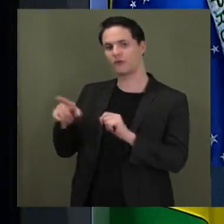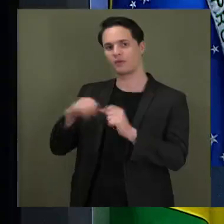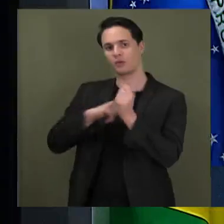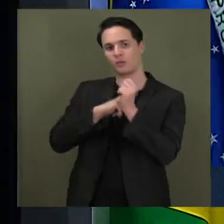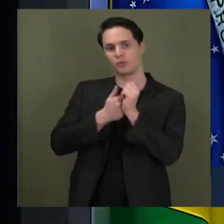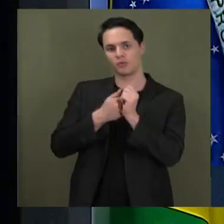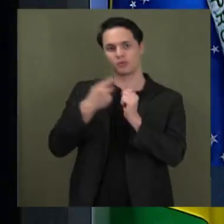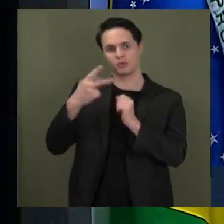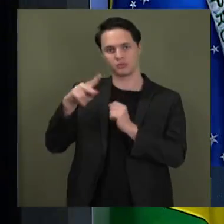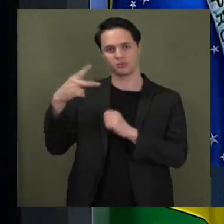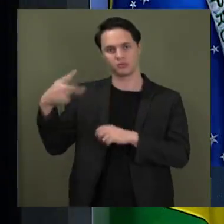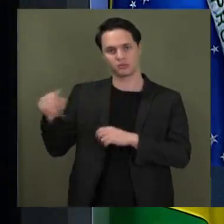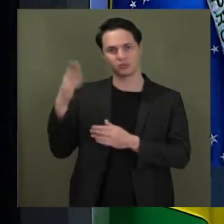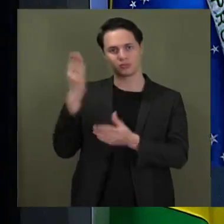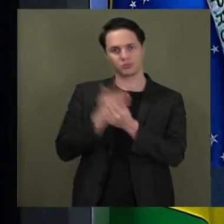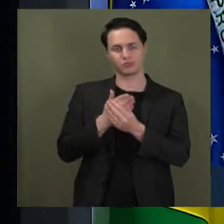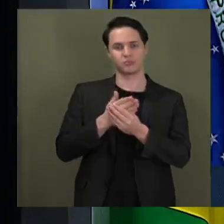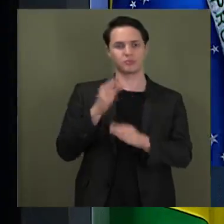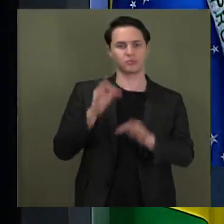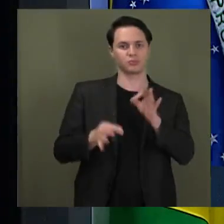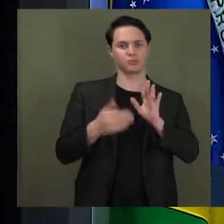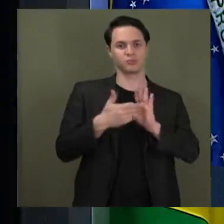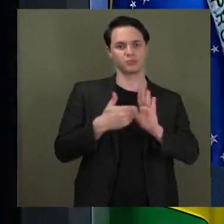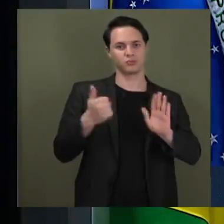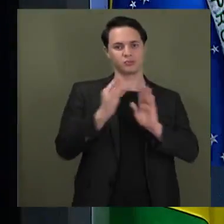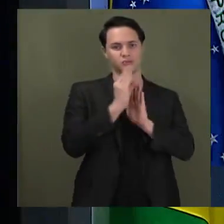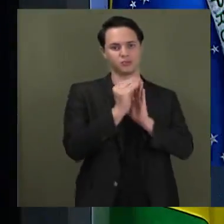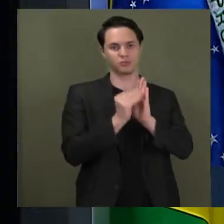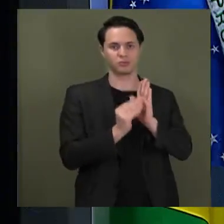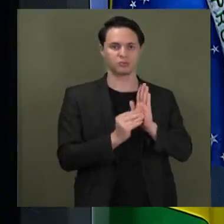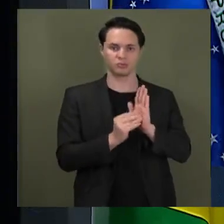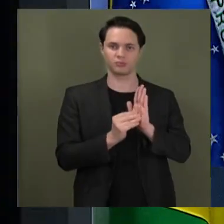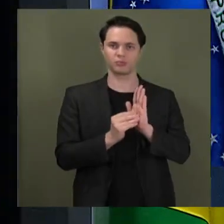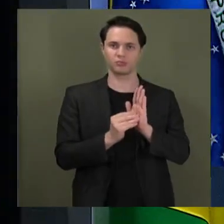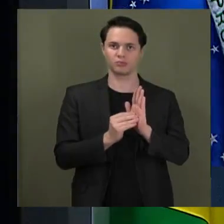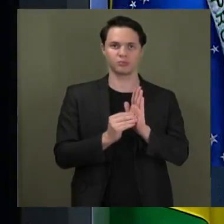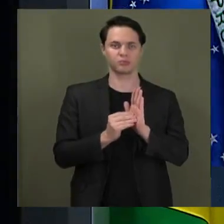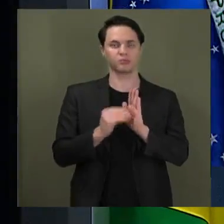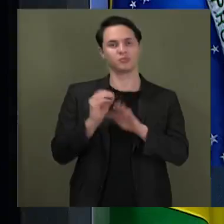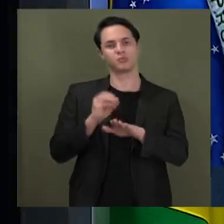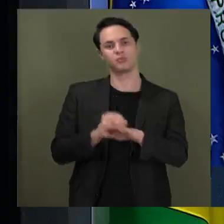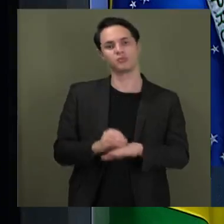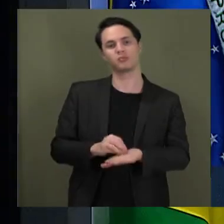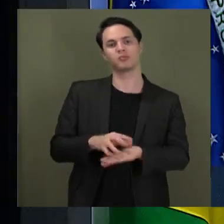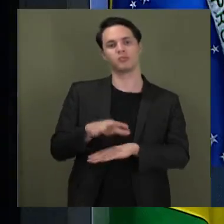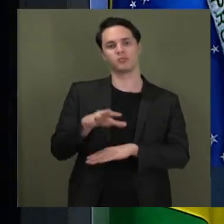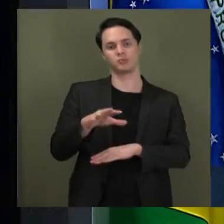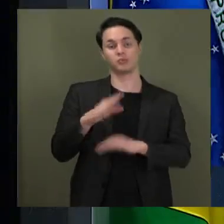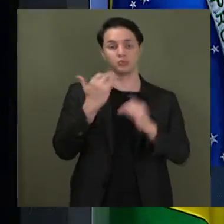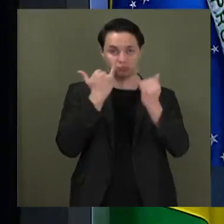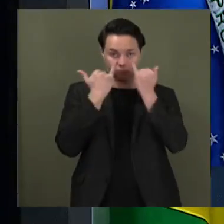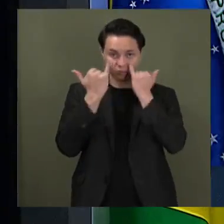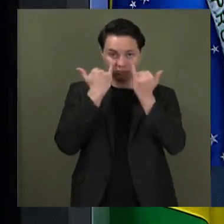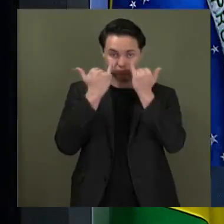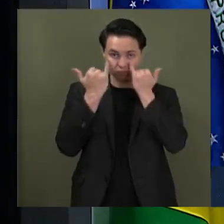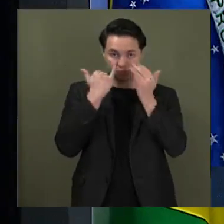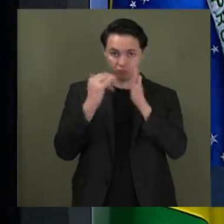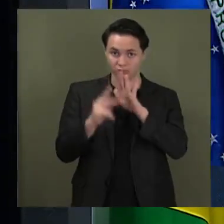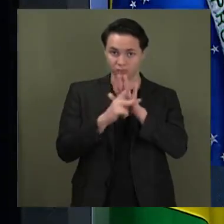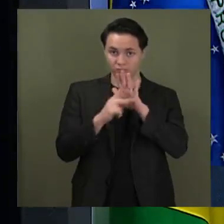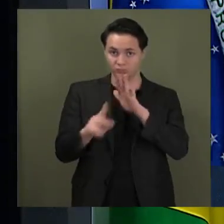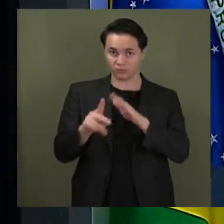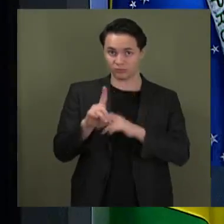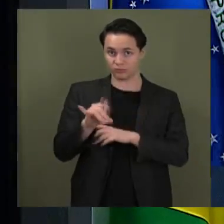blogs, judicialmente para retirar a matéria em que apenas transmitiam dados do próprio